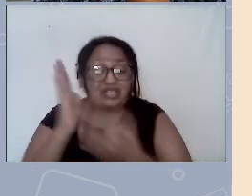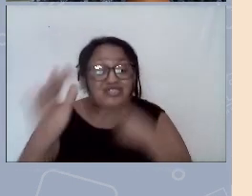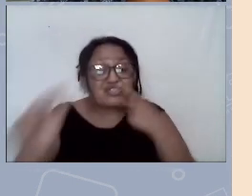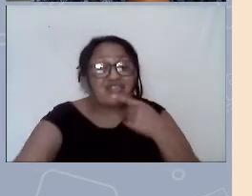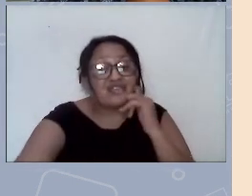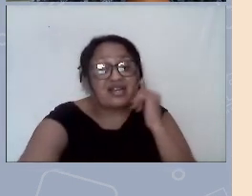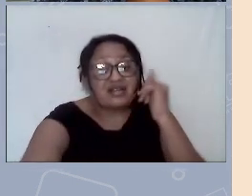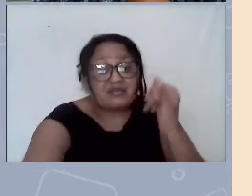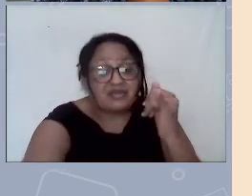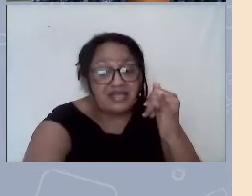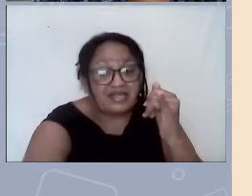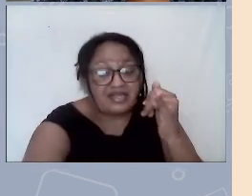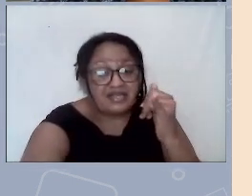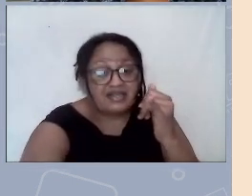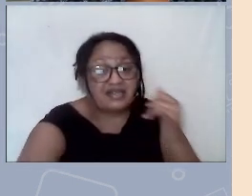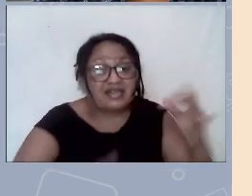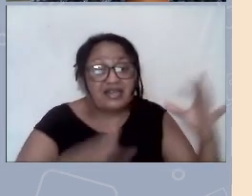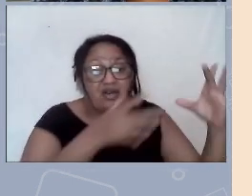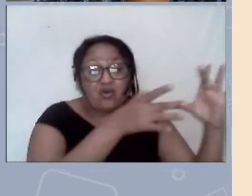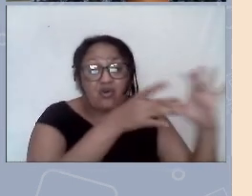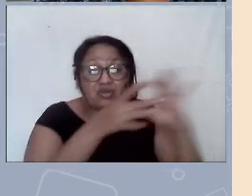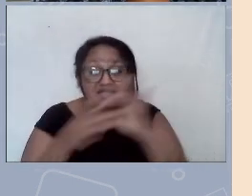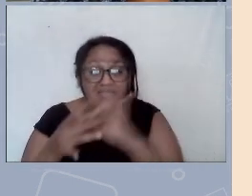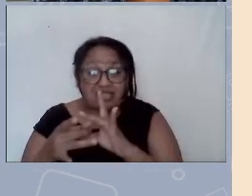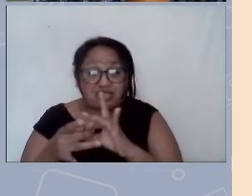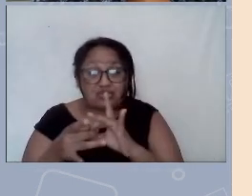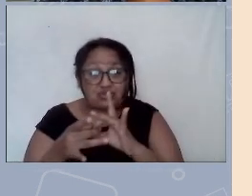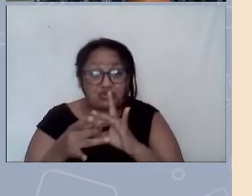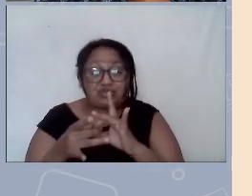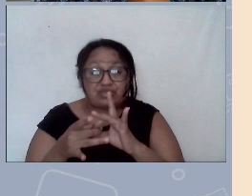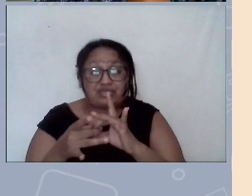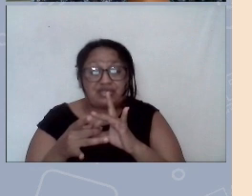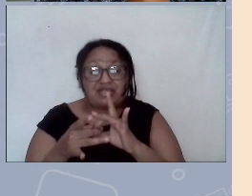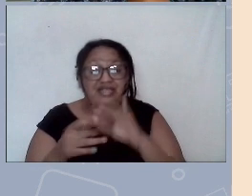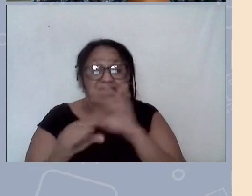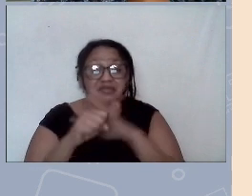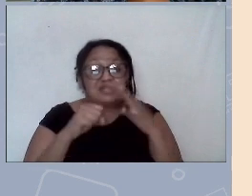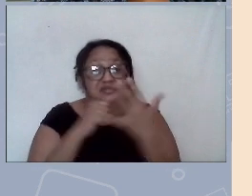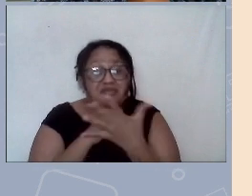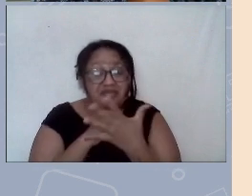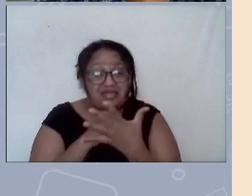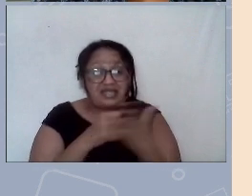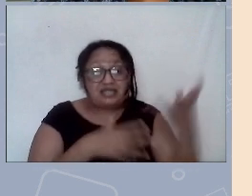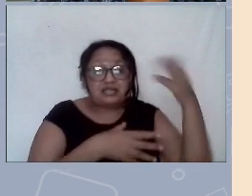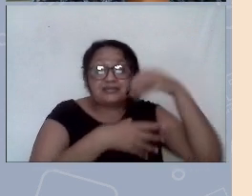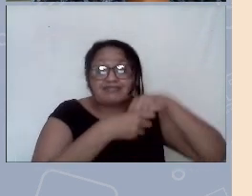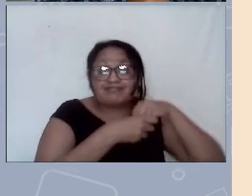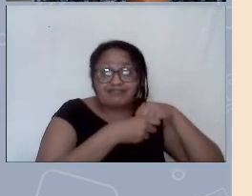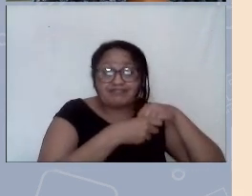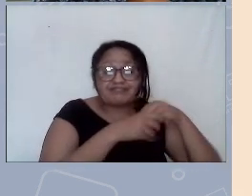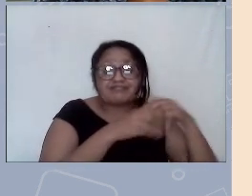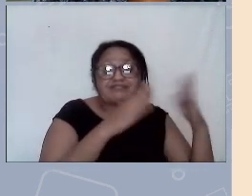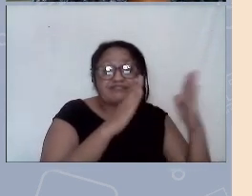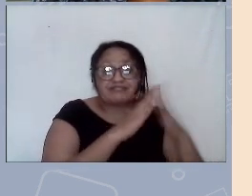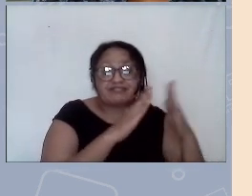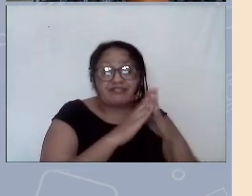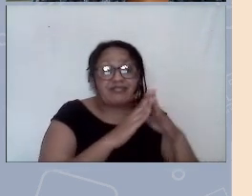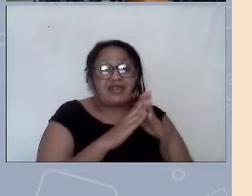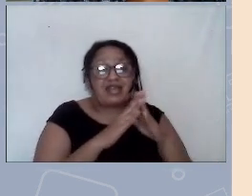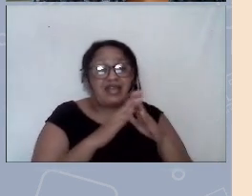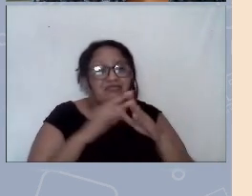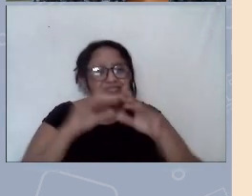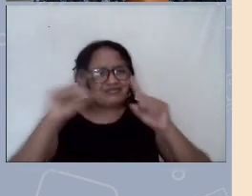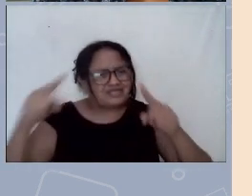contexto de pandemia e isolamento social apresenta-se como um grande desafio para o mundo todo